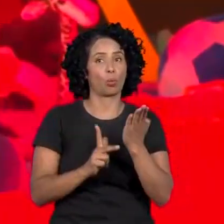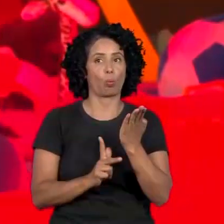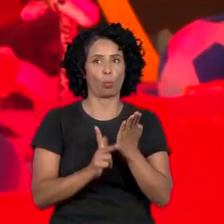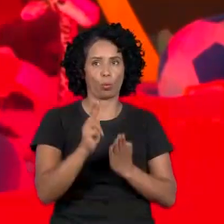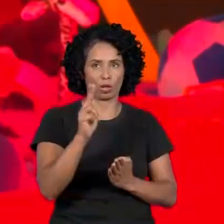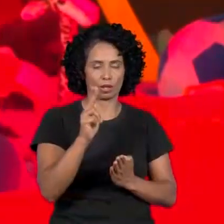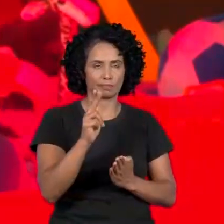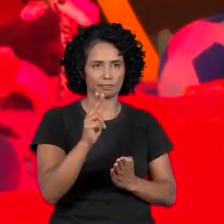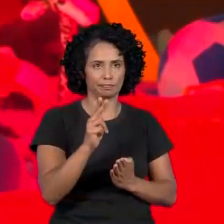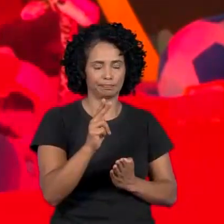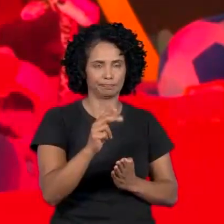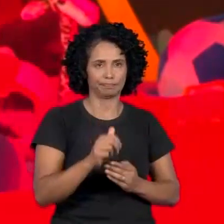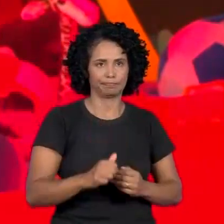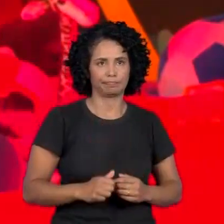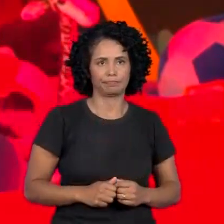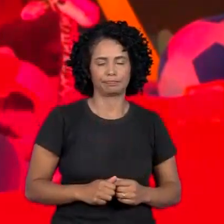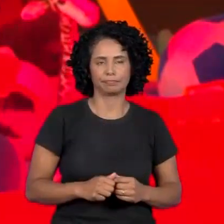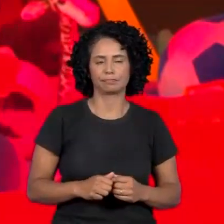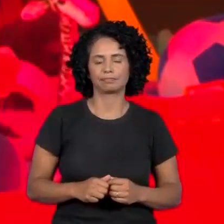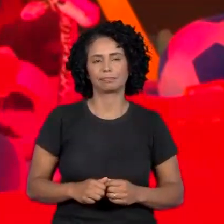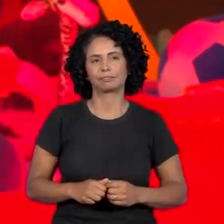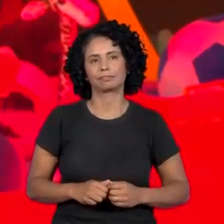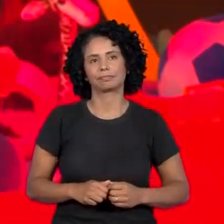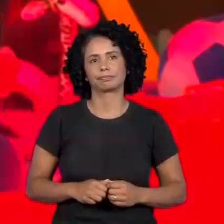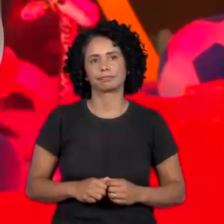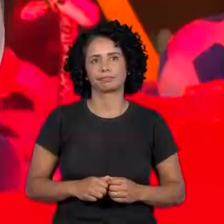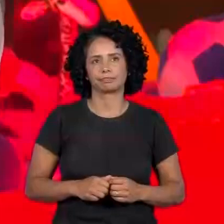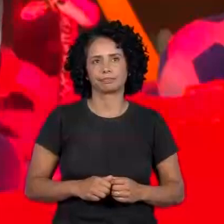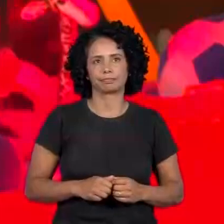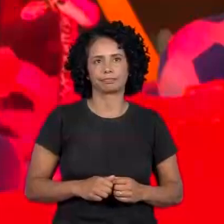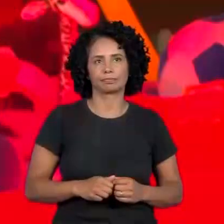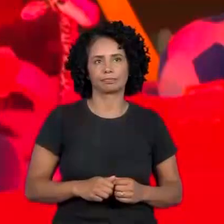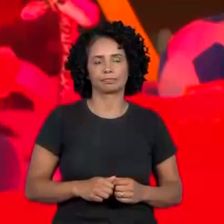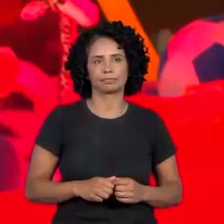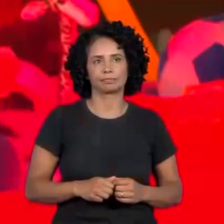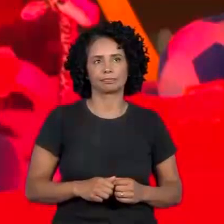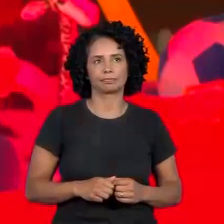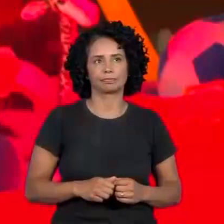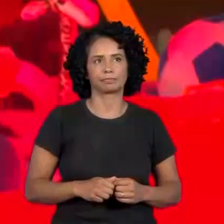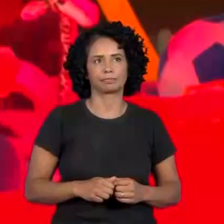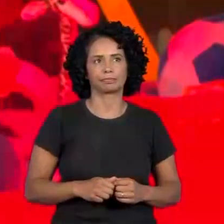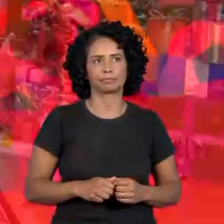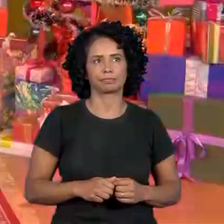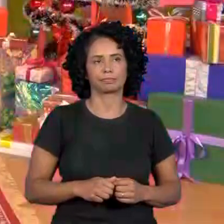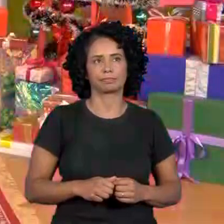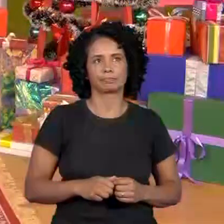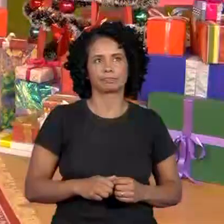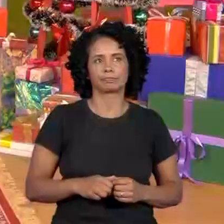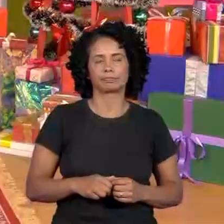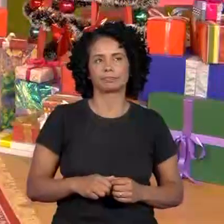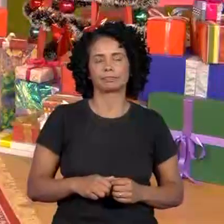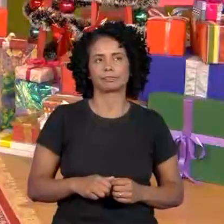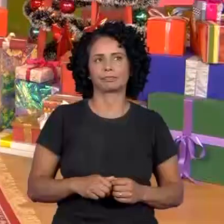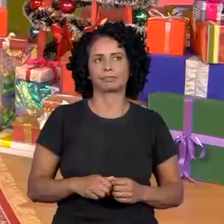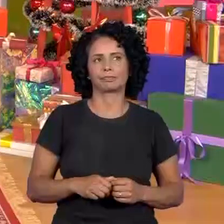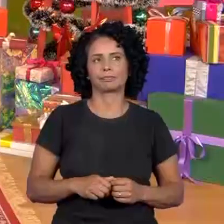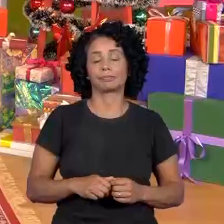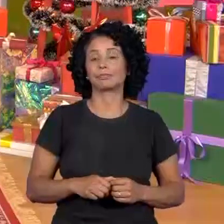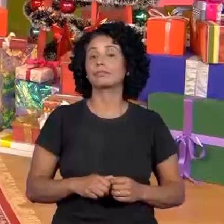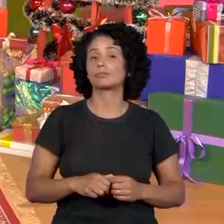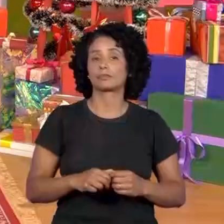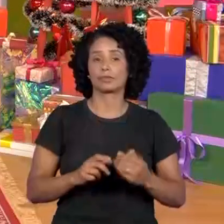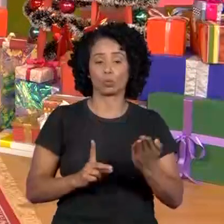se fosse fazer um furo aqui, nessas divisórias. E eu vou colar bem aqui embaixo, tá